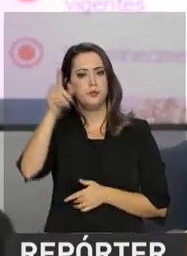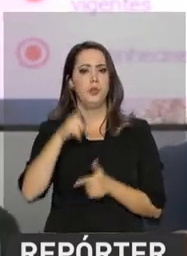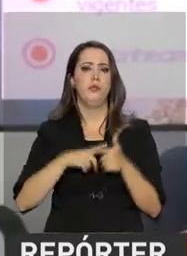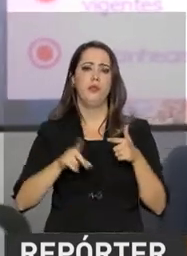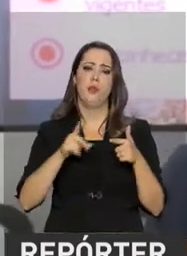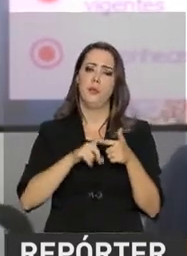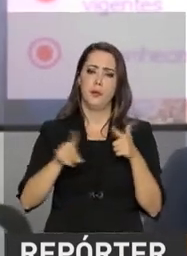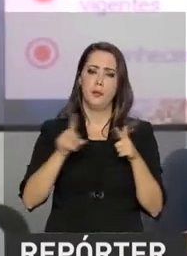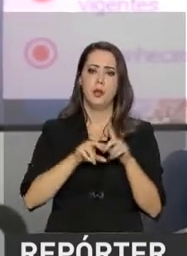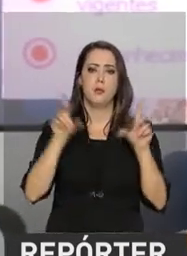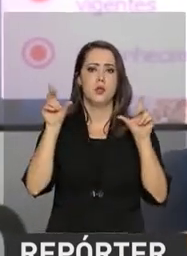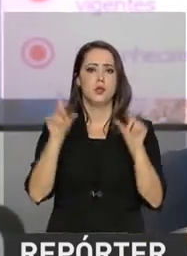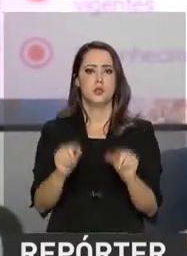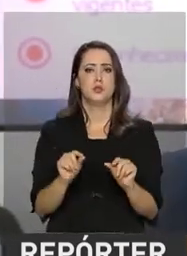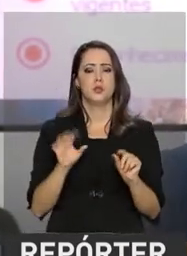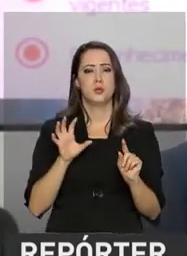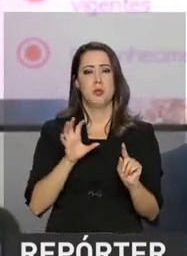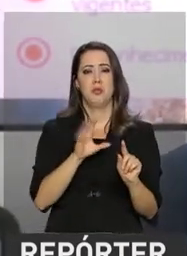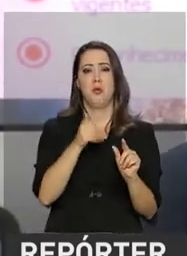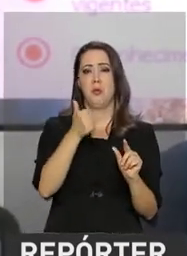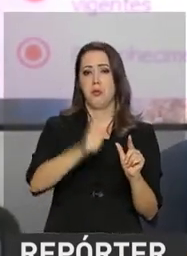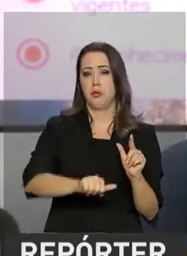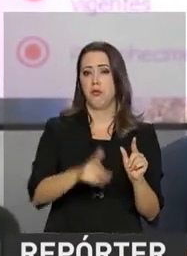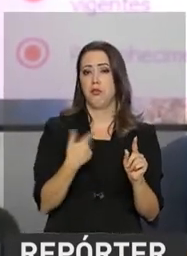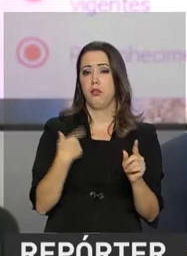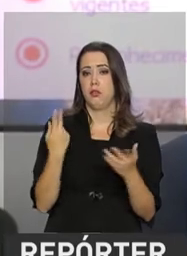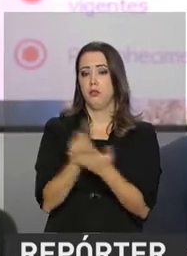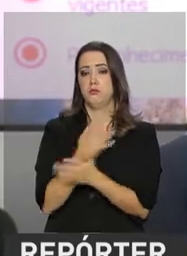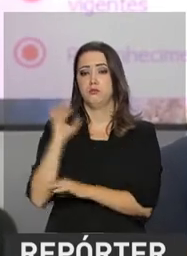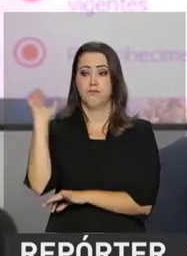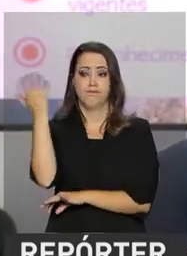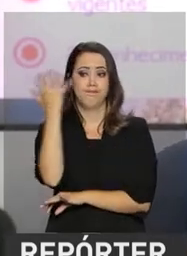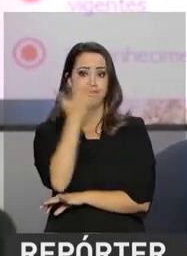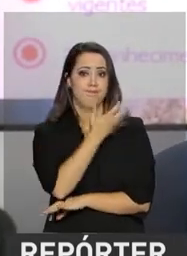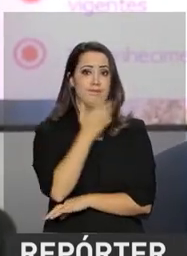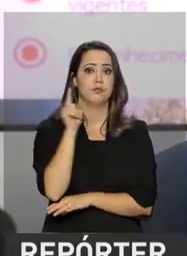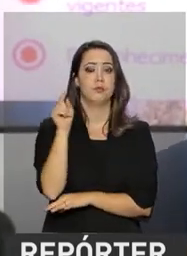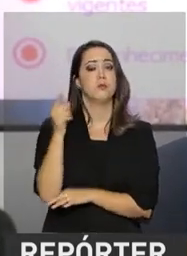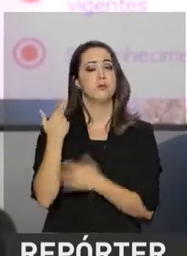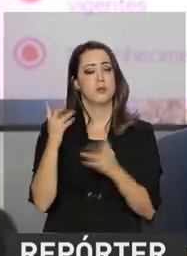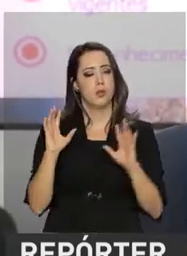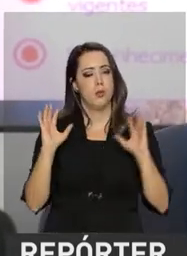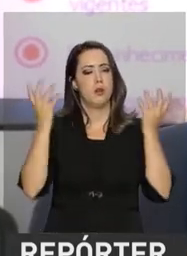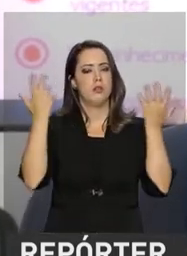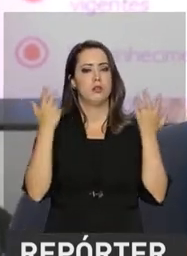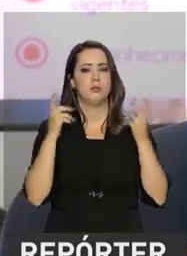diminuir todos os impactos dos desastres naturais que de forma muito rotineiro acontecem pelo brasil